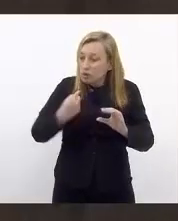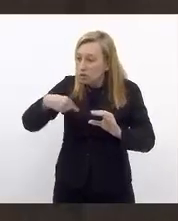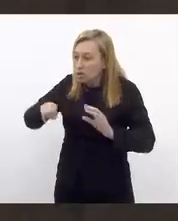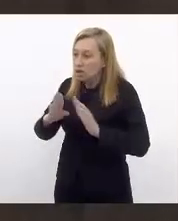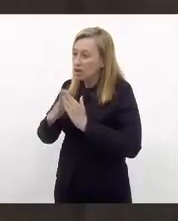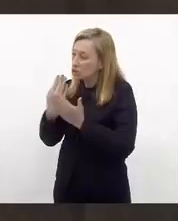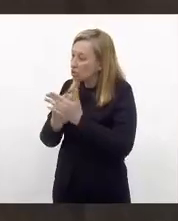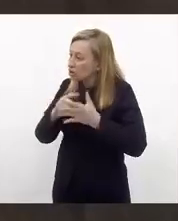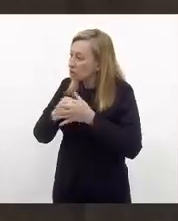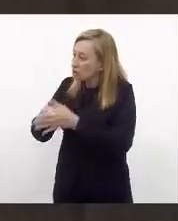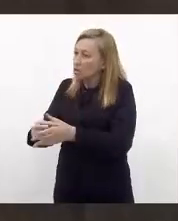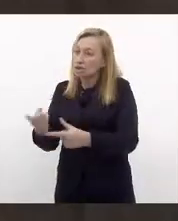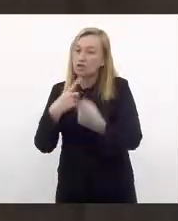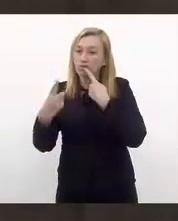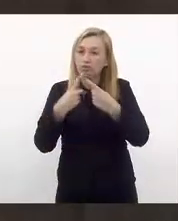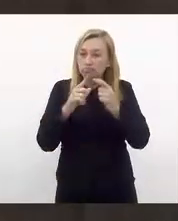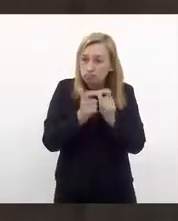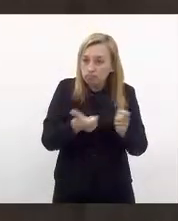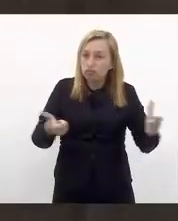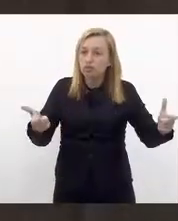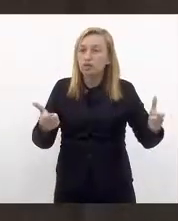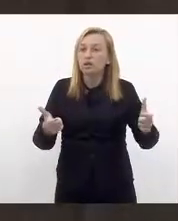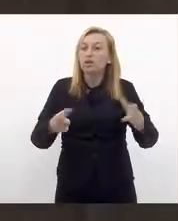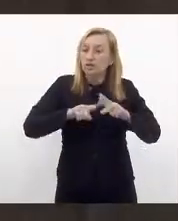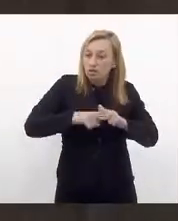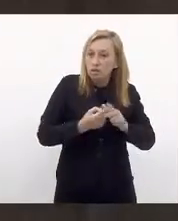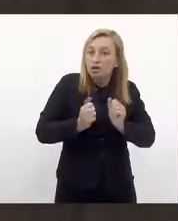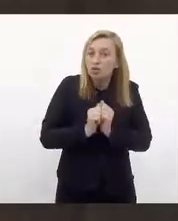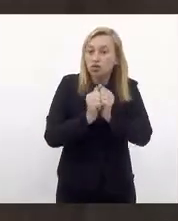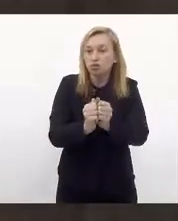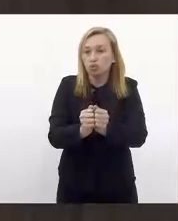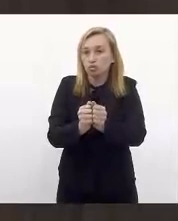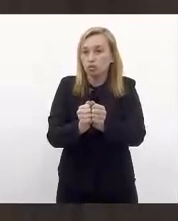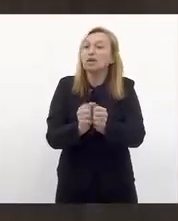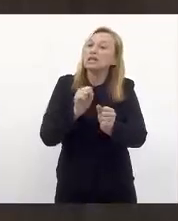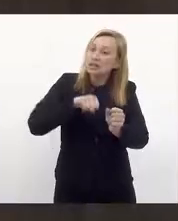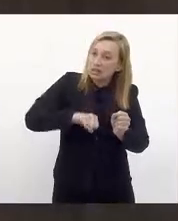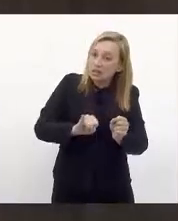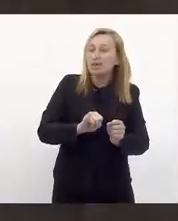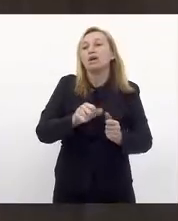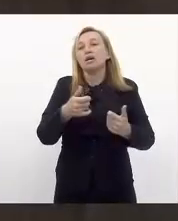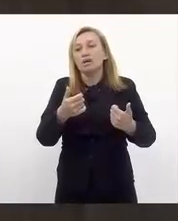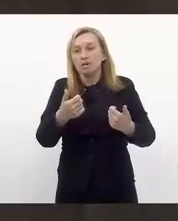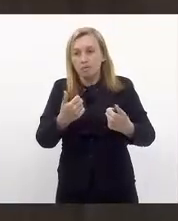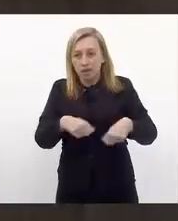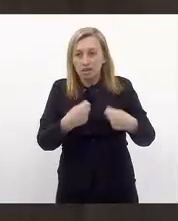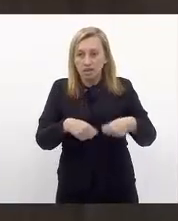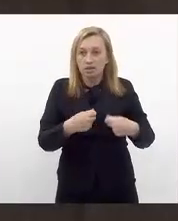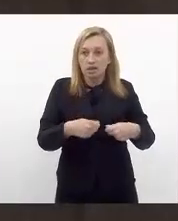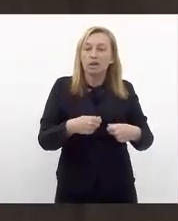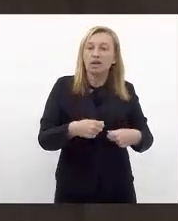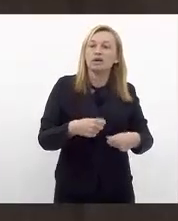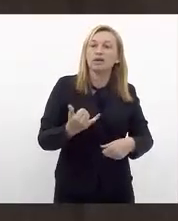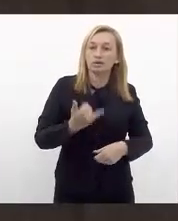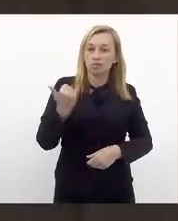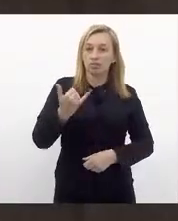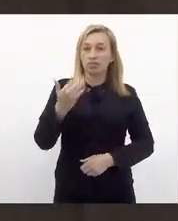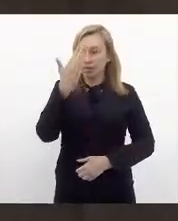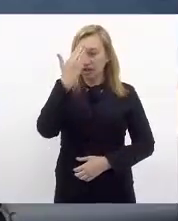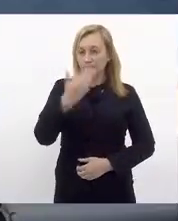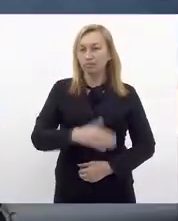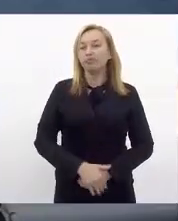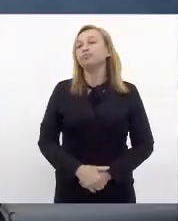deles e ampliar esse debate e até fazer alteração junto se for assim aceito E se fizer necessário